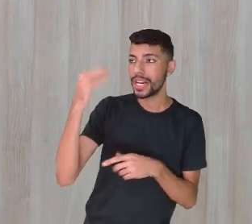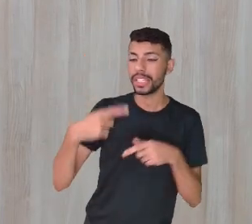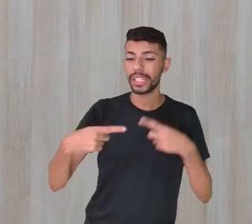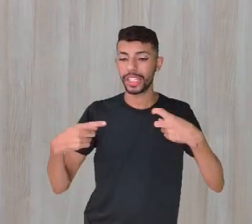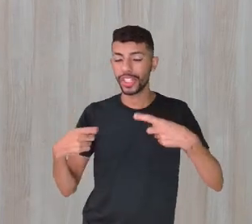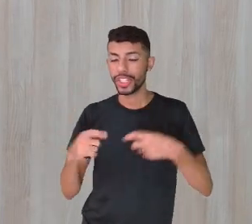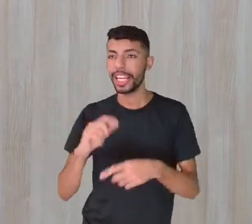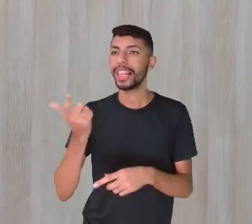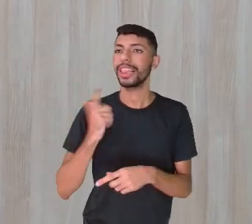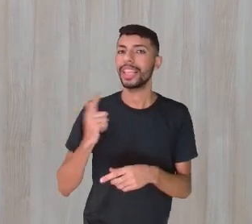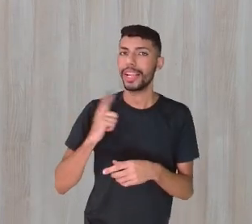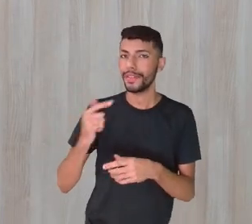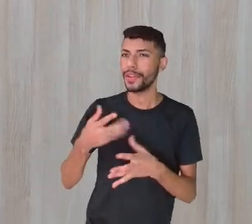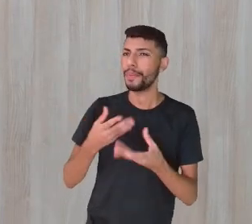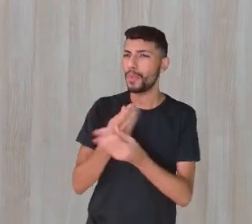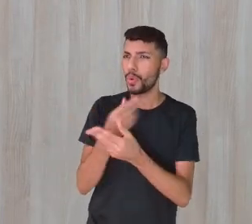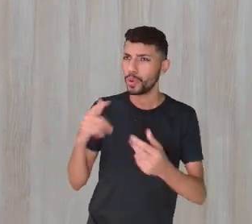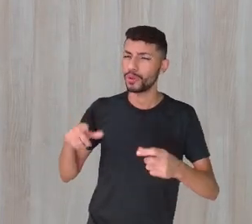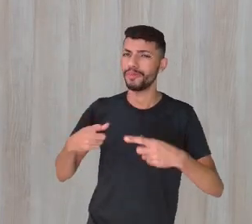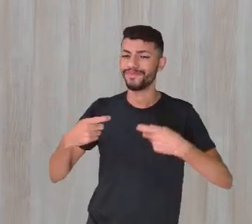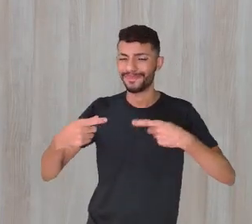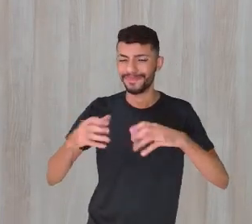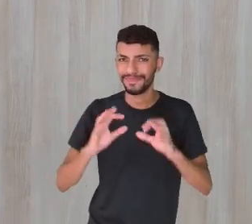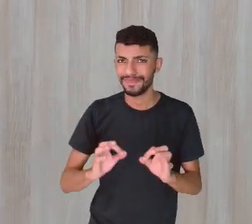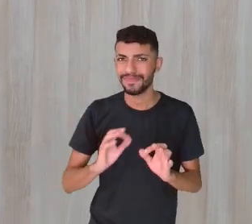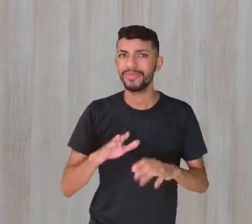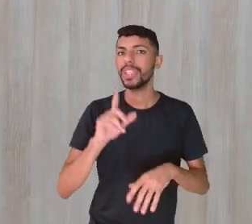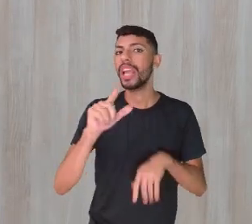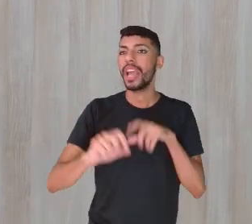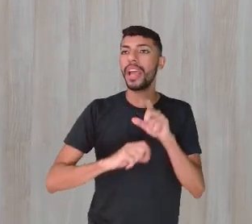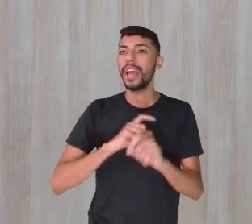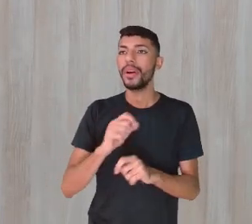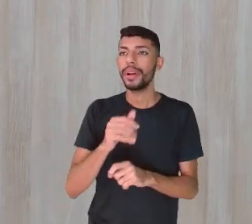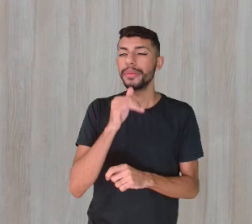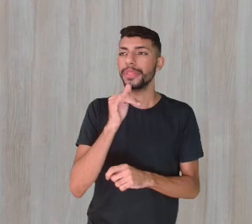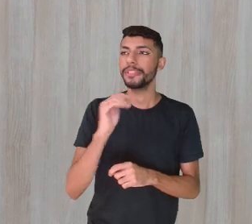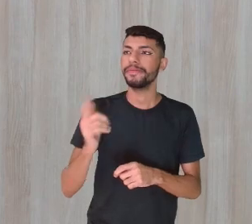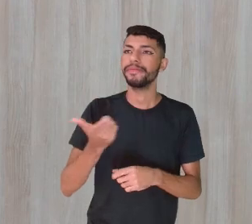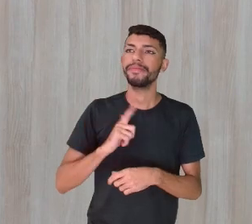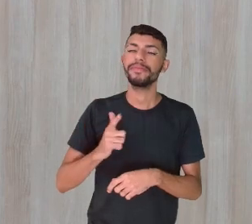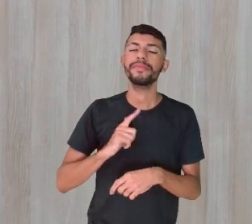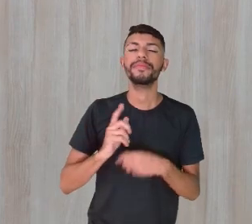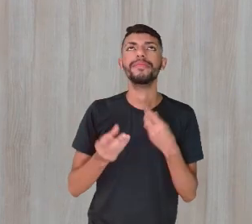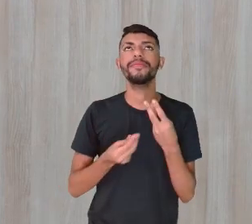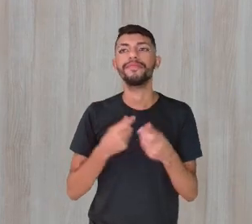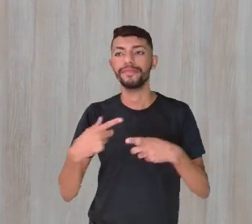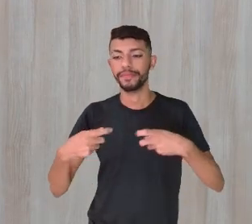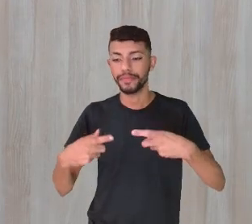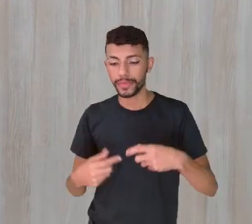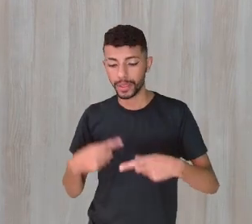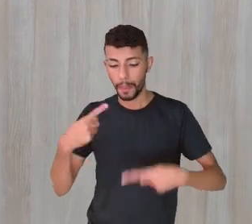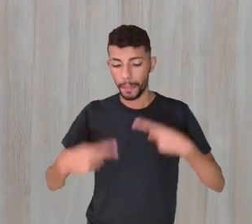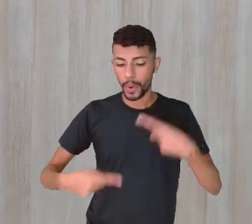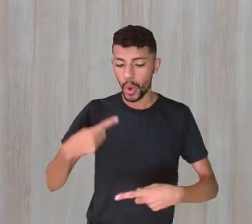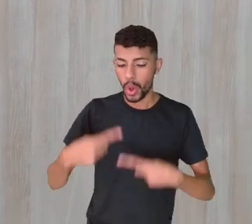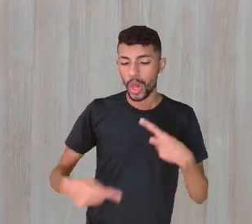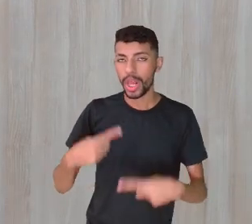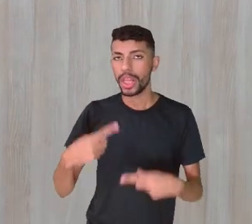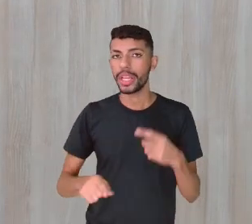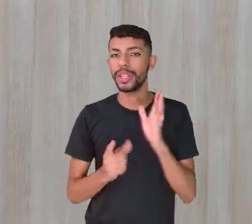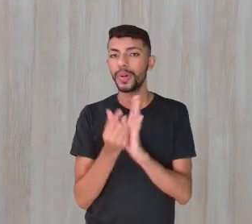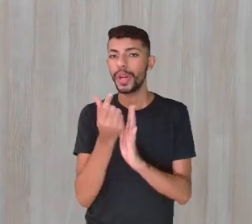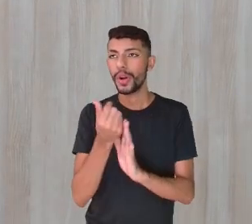muitos confrontos, né, são aí, existe um confronto aí político-econômico dessas